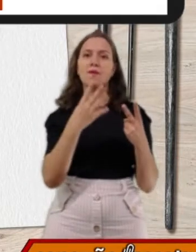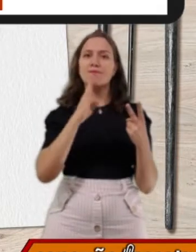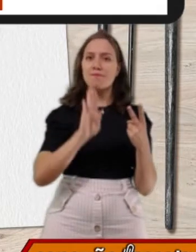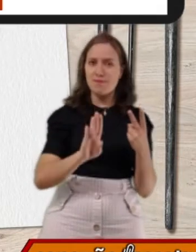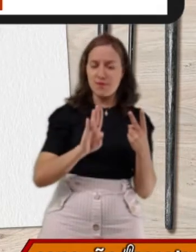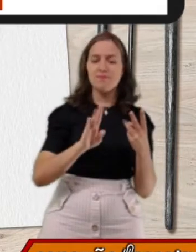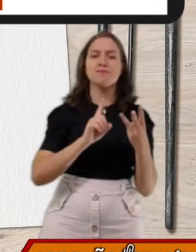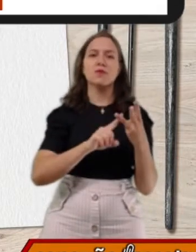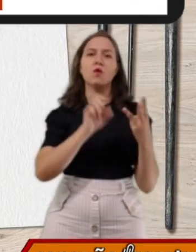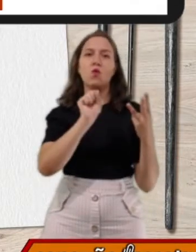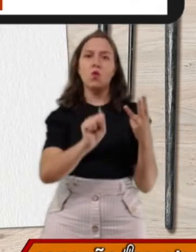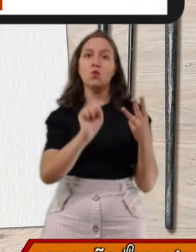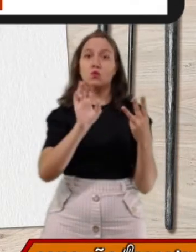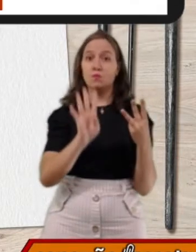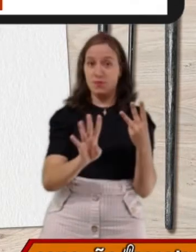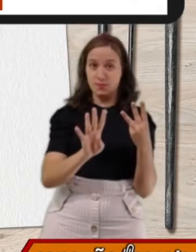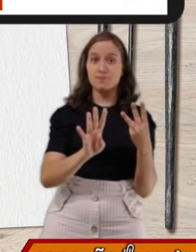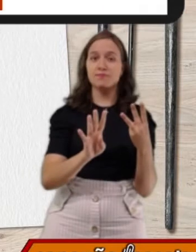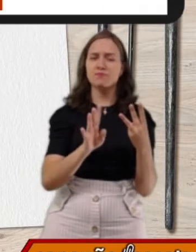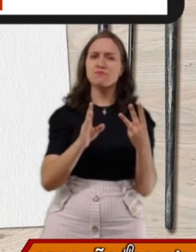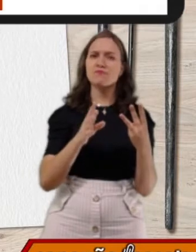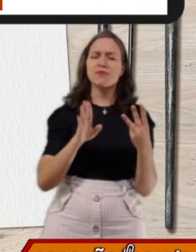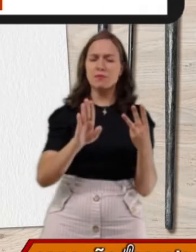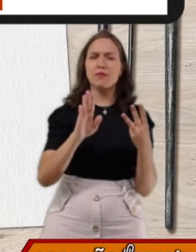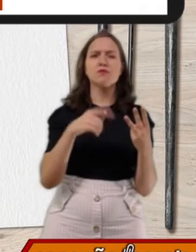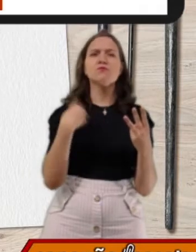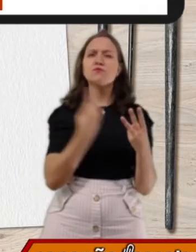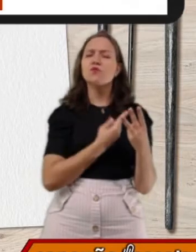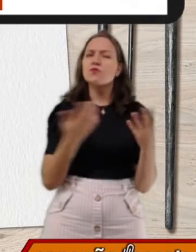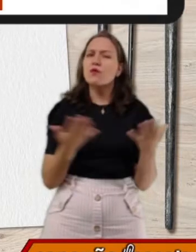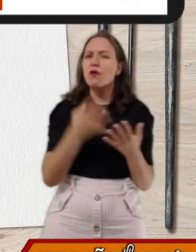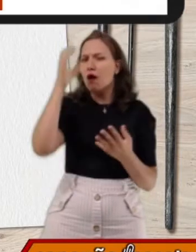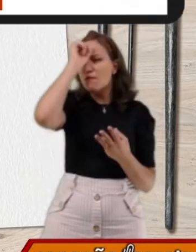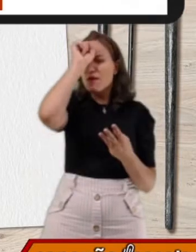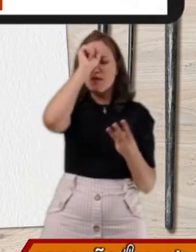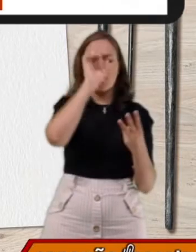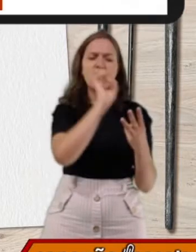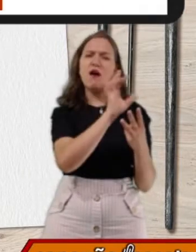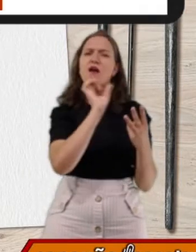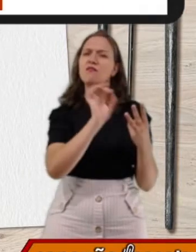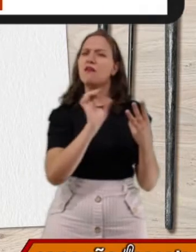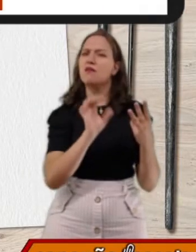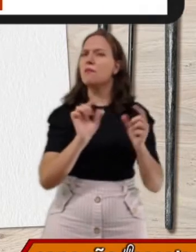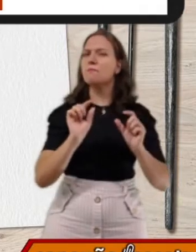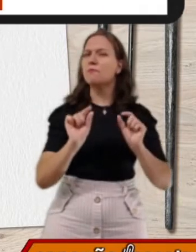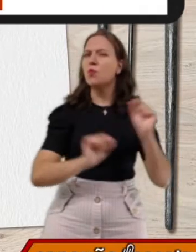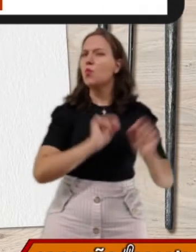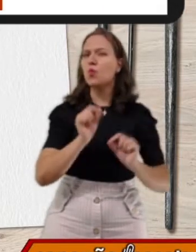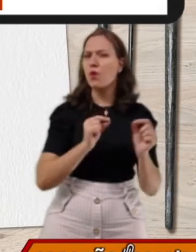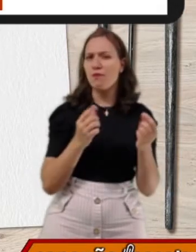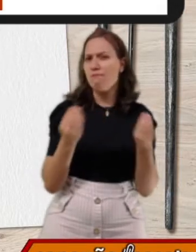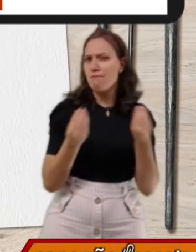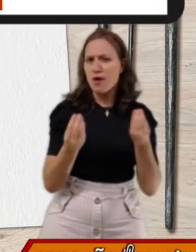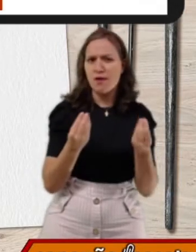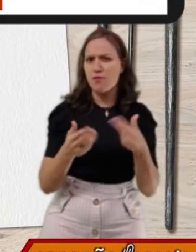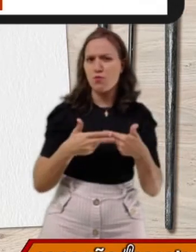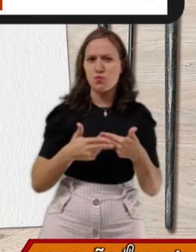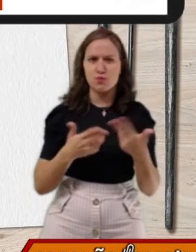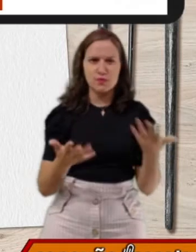e o outro é um muito b e nós vamos aprender para cada como um lápis de surf e